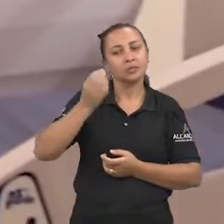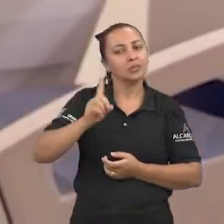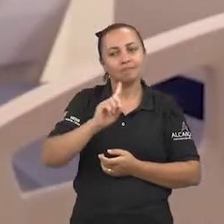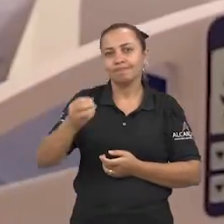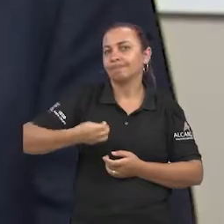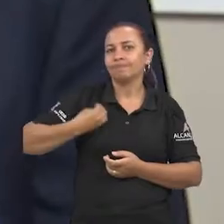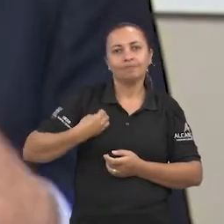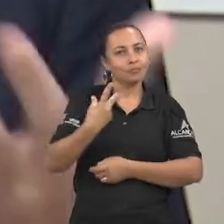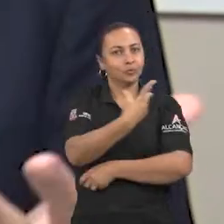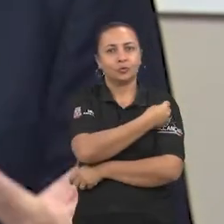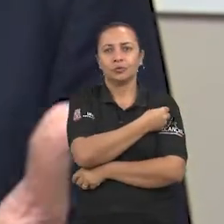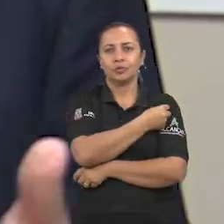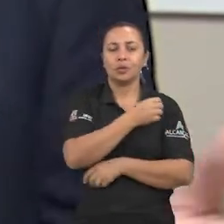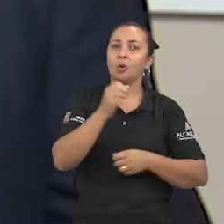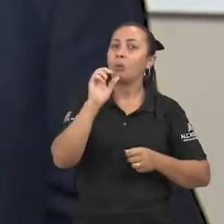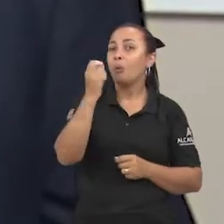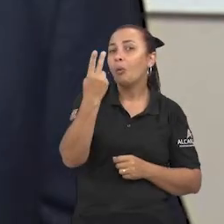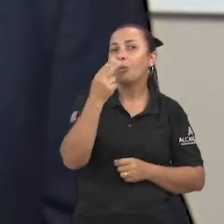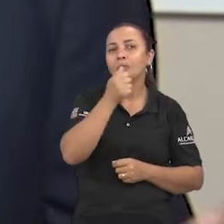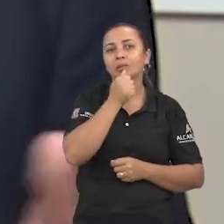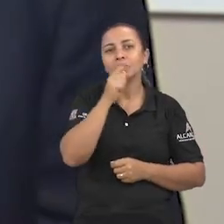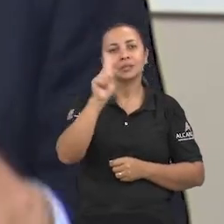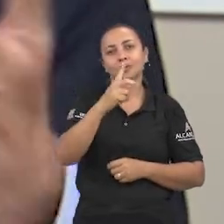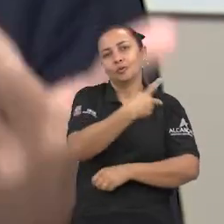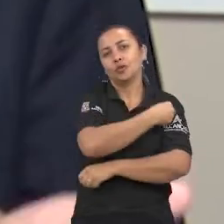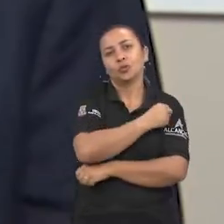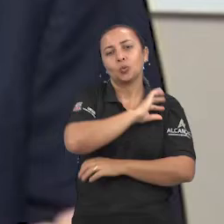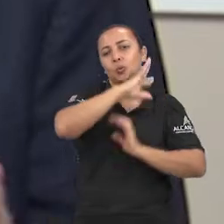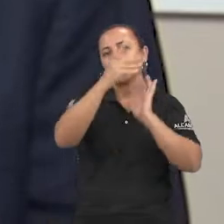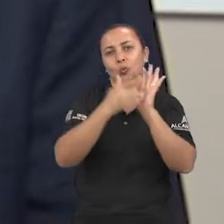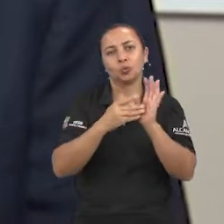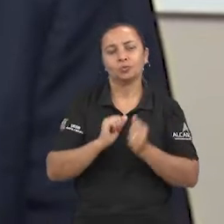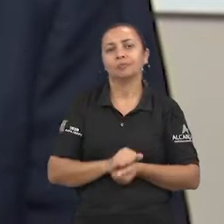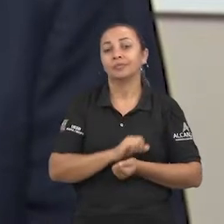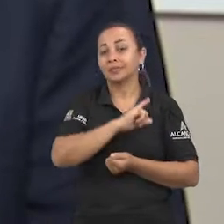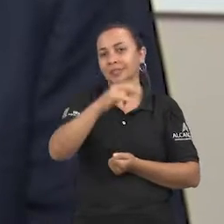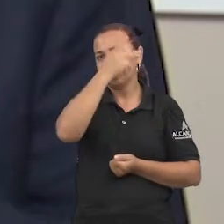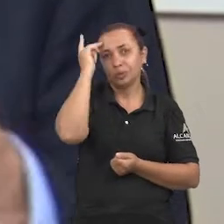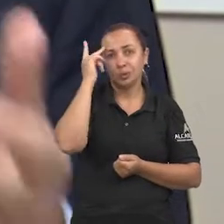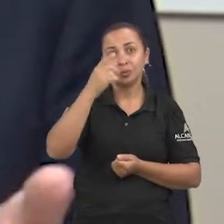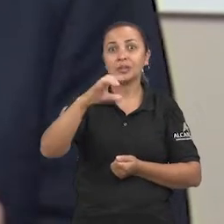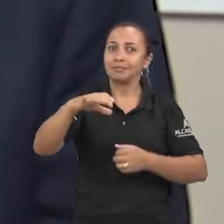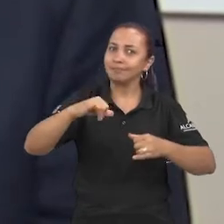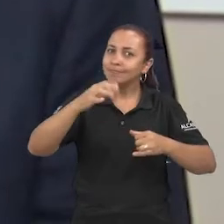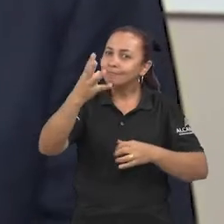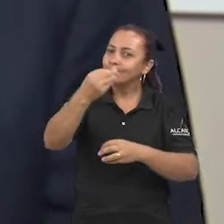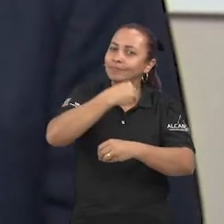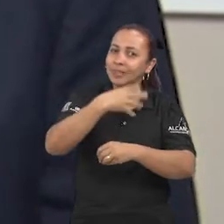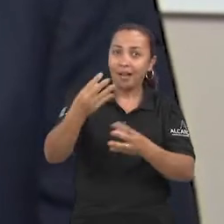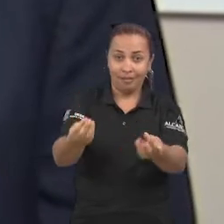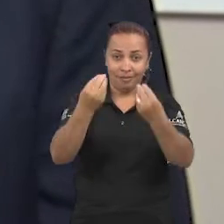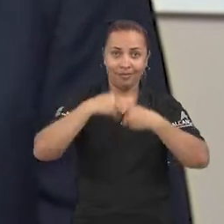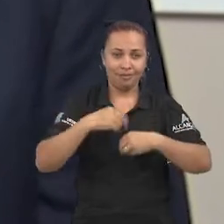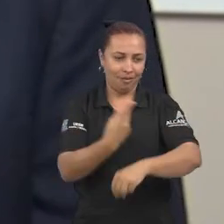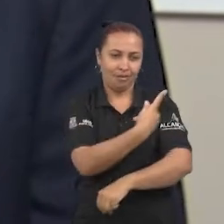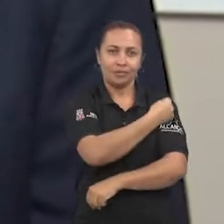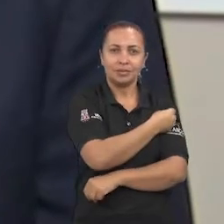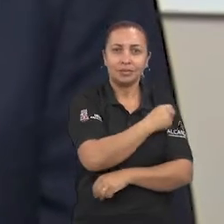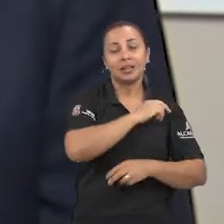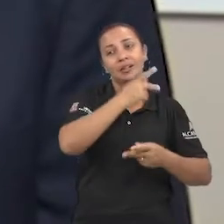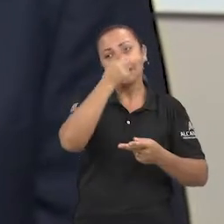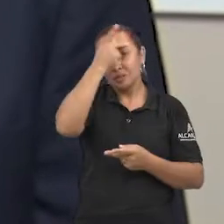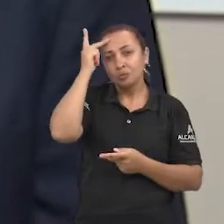incompleto. Se essas pessoas tomassem a vacina e aquelas populações que ainda não tomaram a vacina busquem tomar, ela tem uma